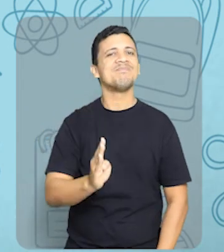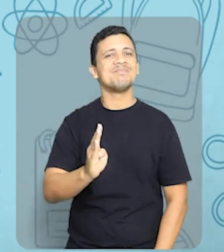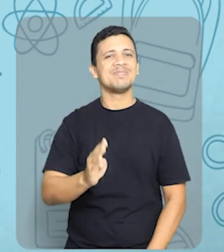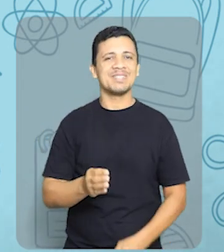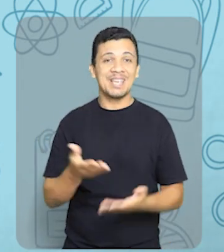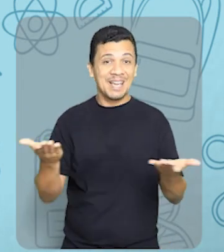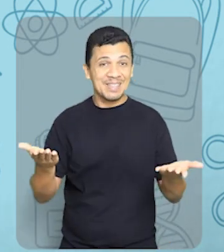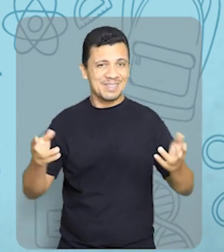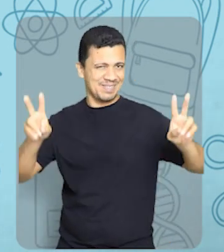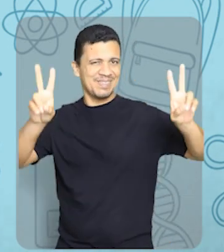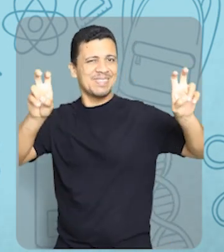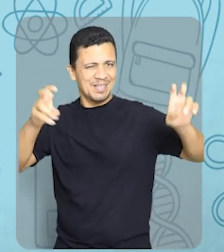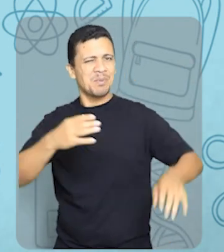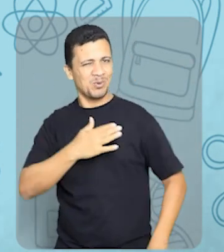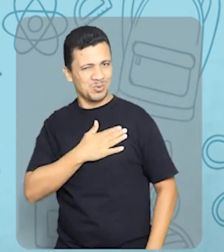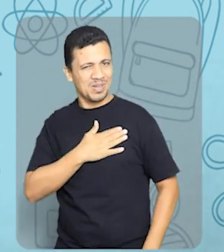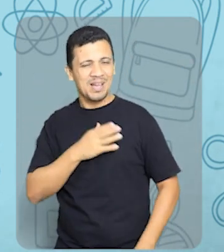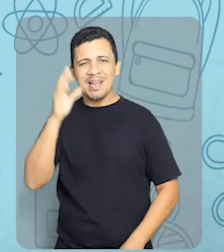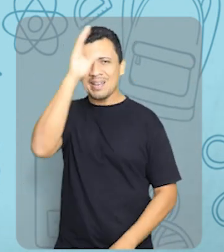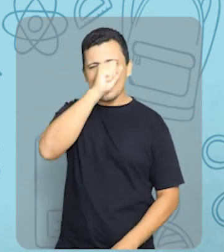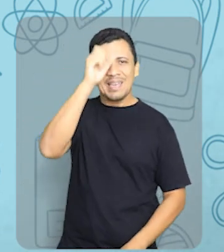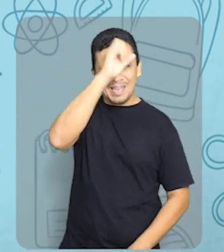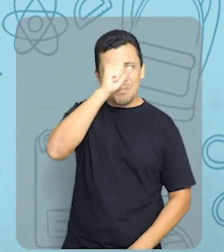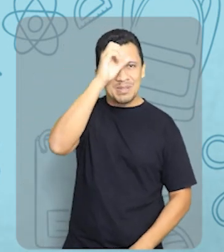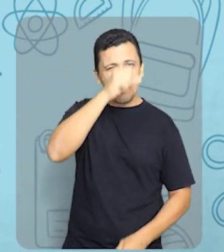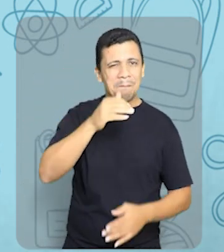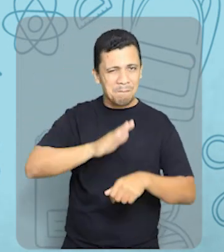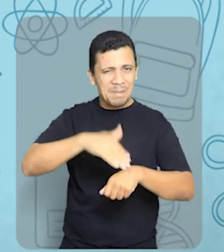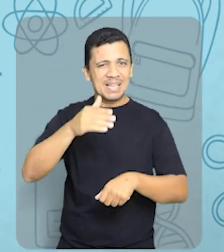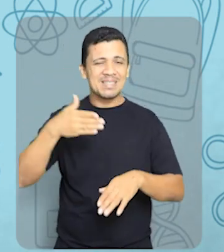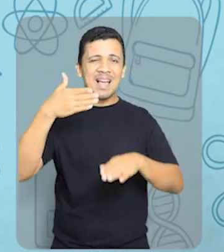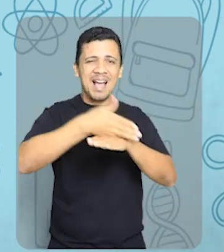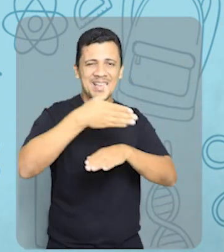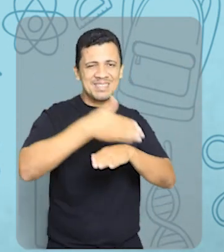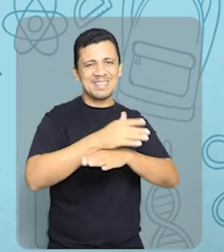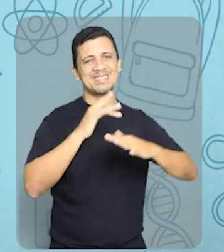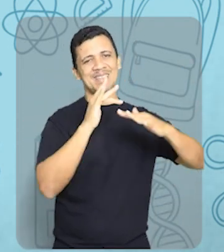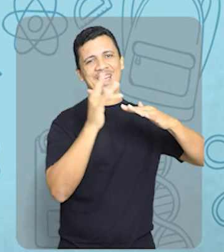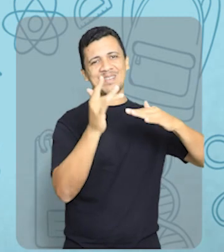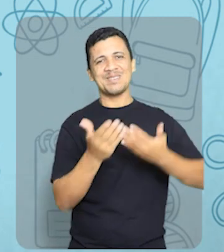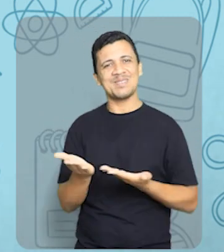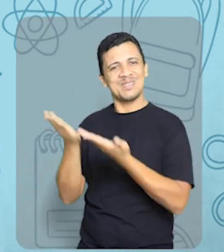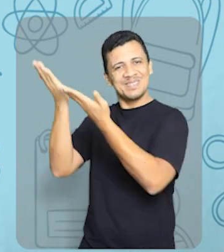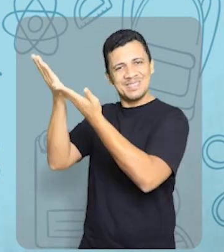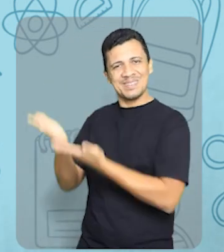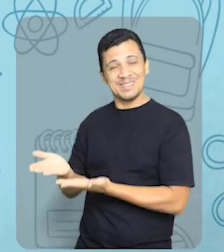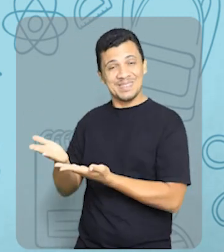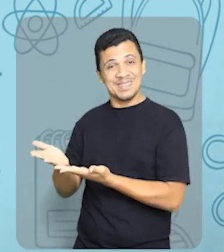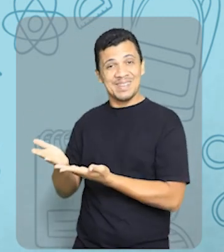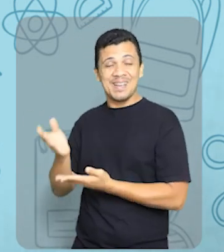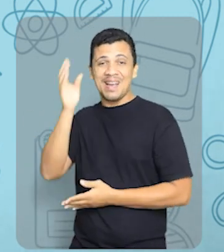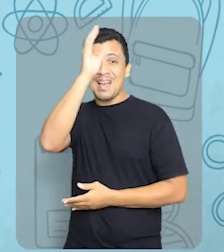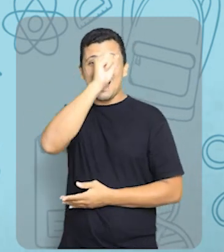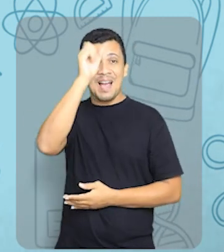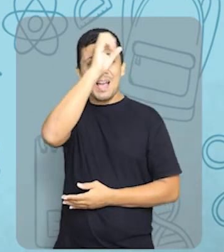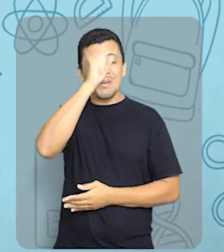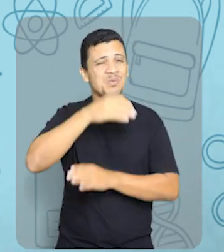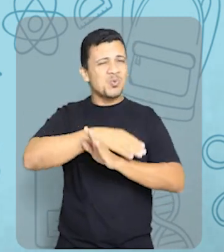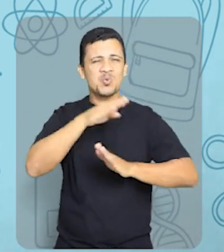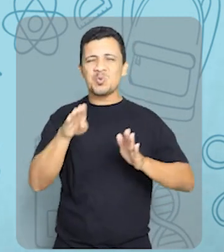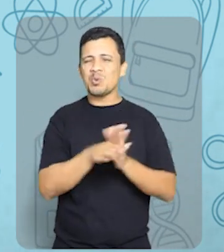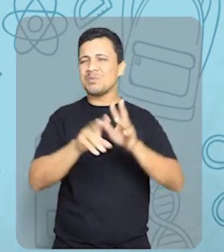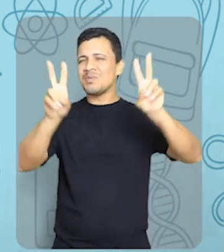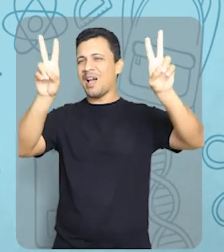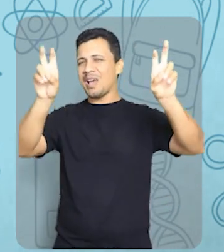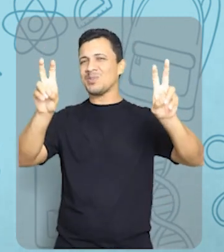aí, gostou do tema? Quer saber mais? Acesse as nossas redes sociais que estão aqui na telinha e fique por dentro de todos os assuntos